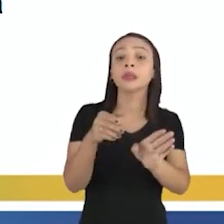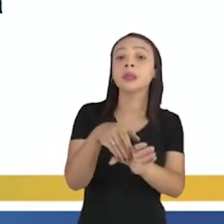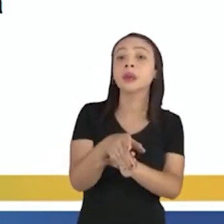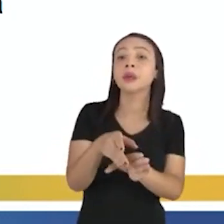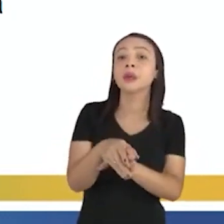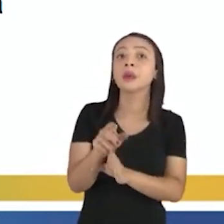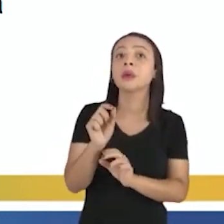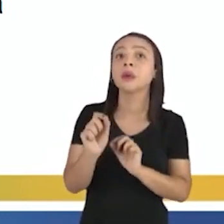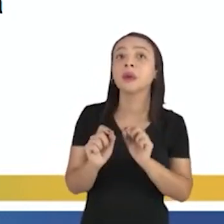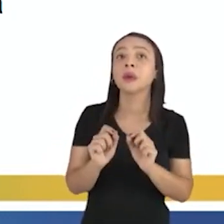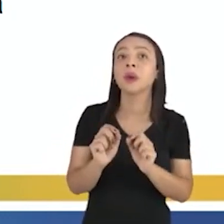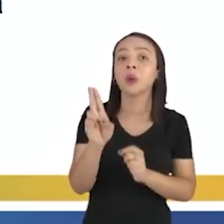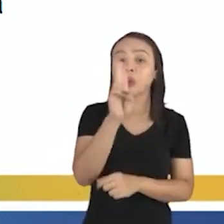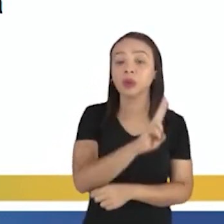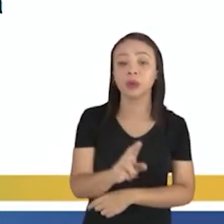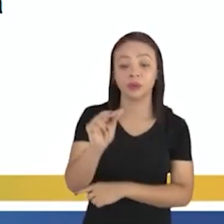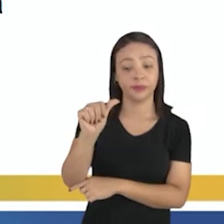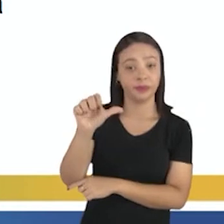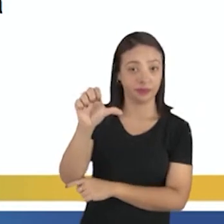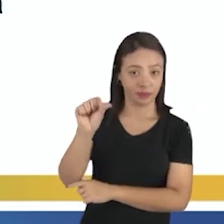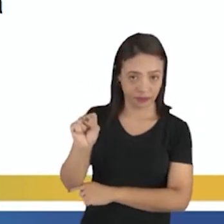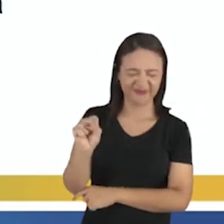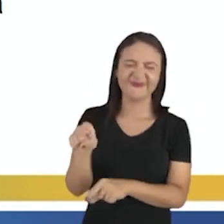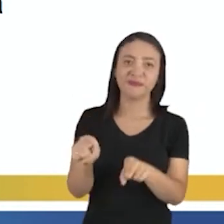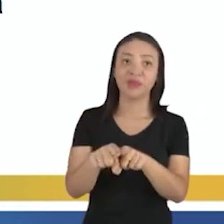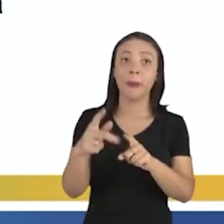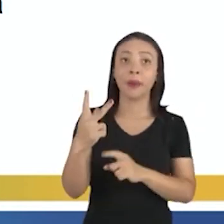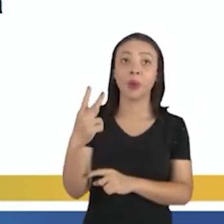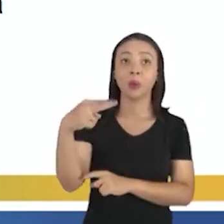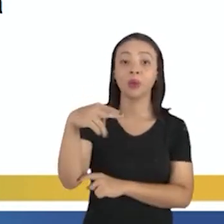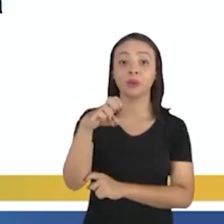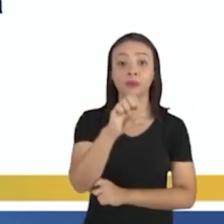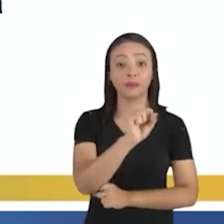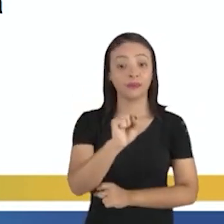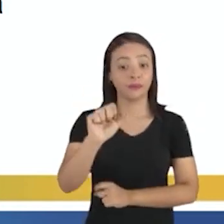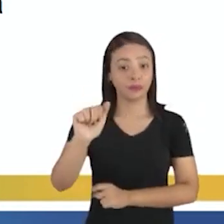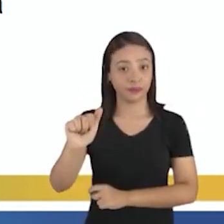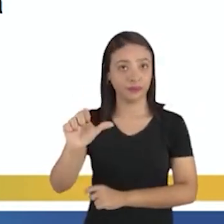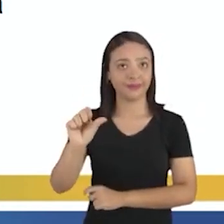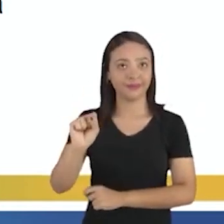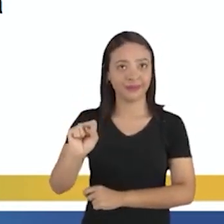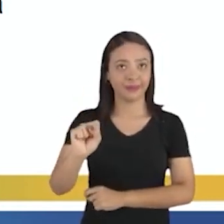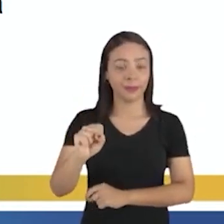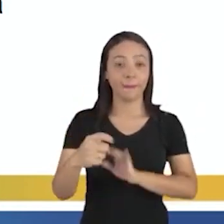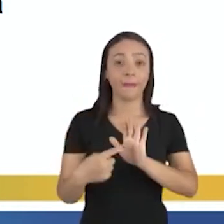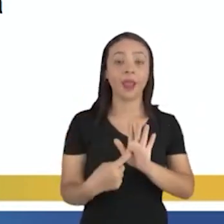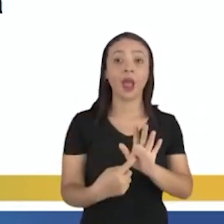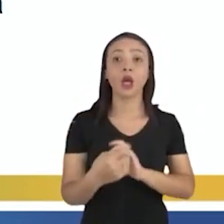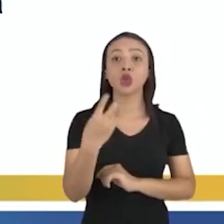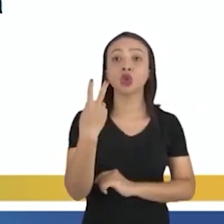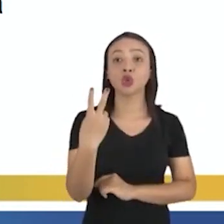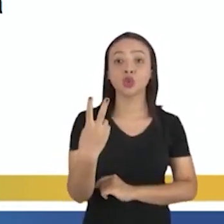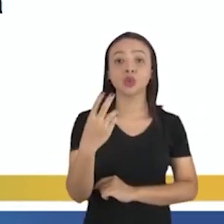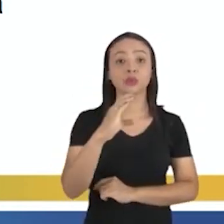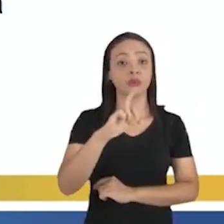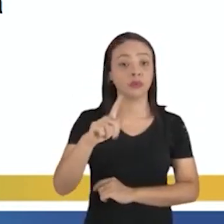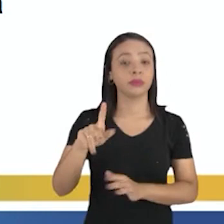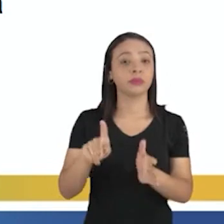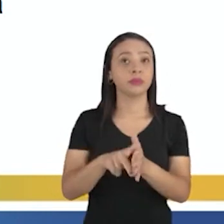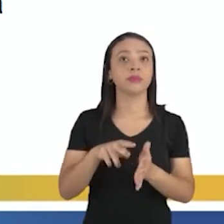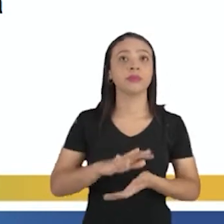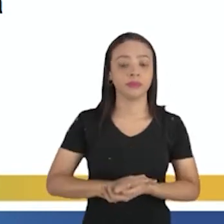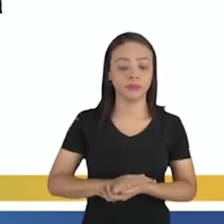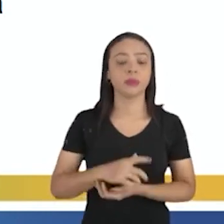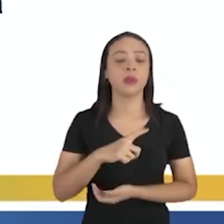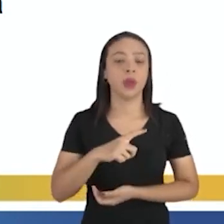trouxe o emprego do artigo as e do pronome essas. Ele traz duas classes aí para vocês,